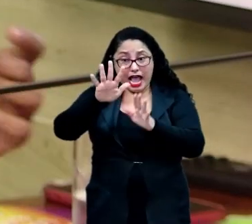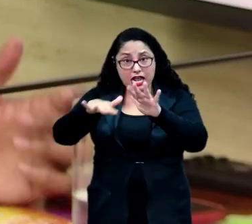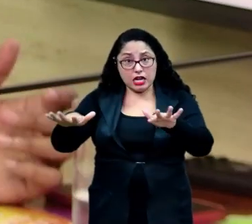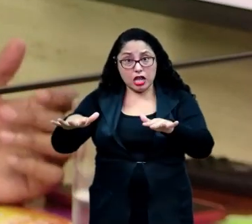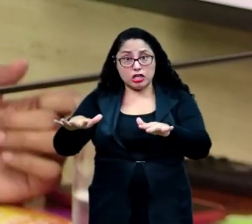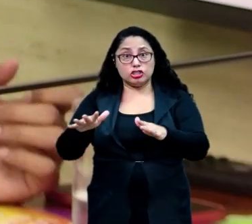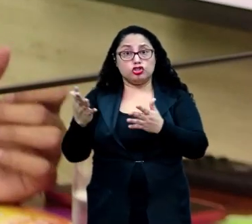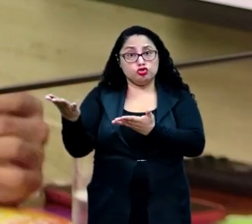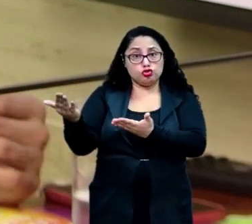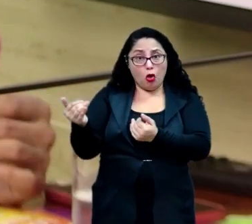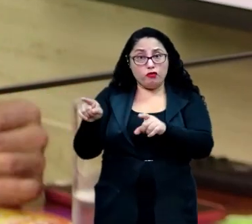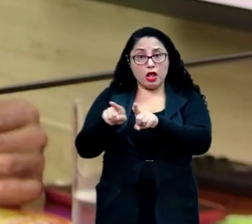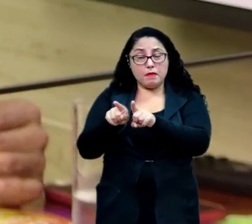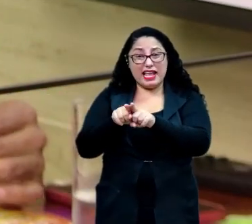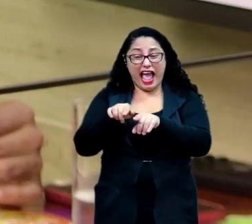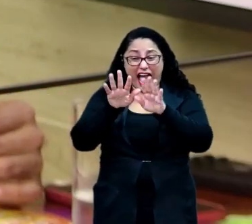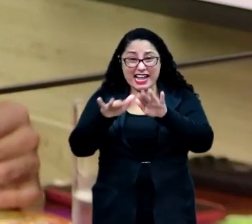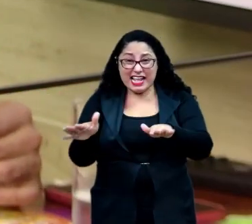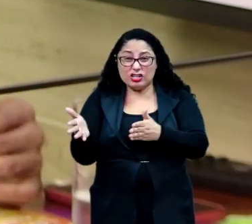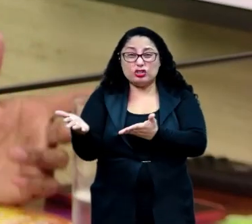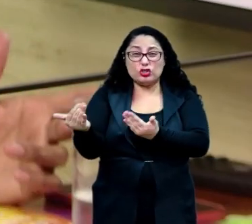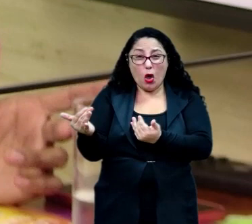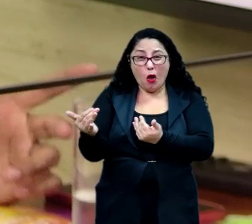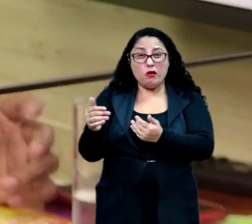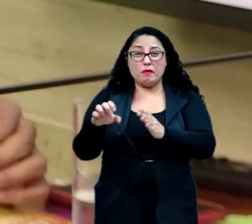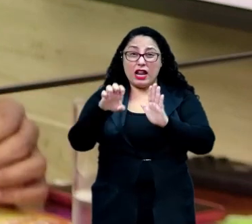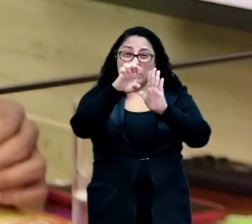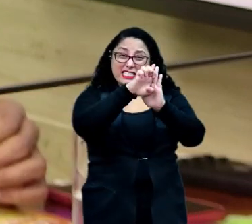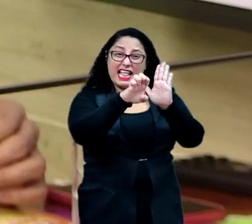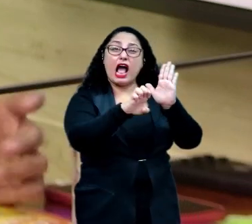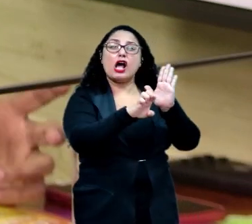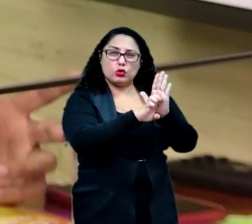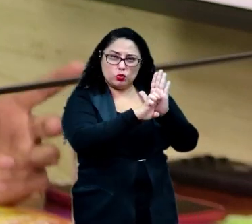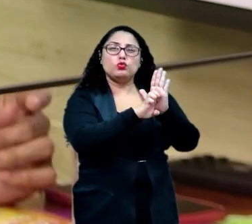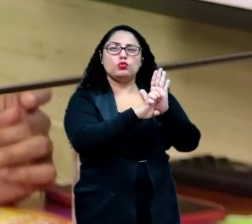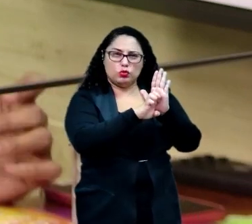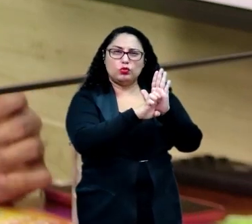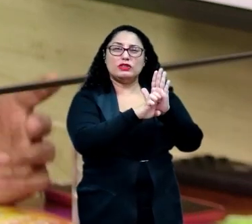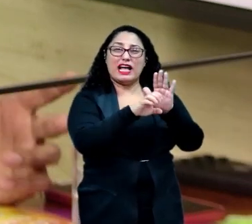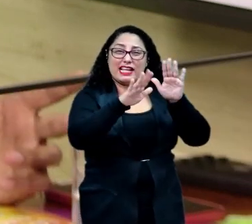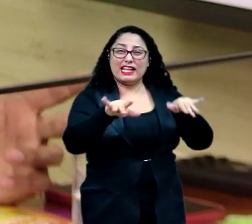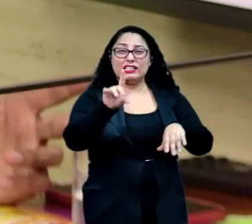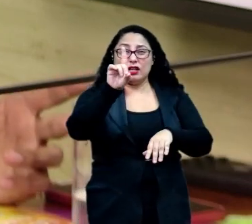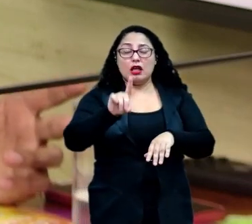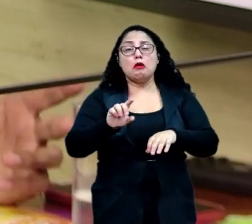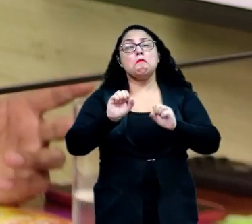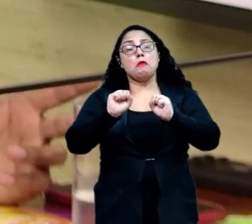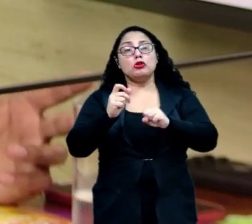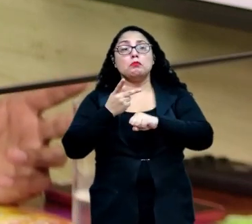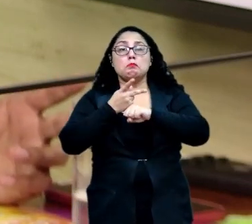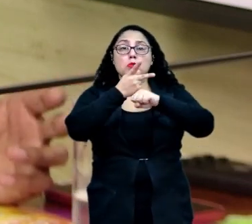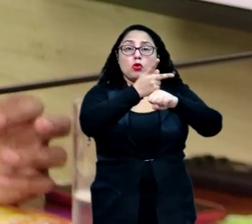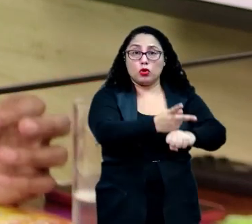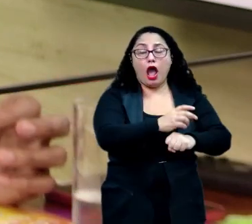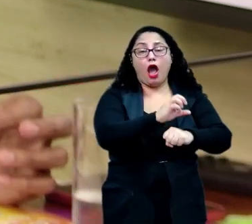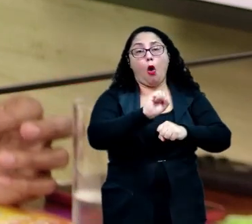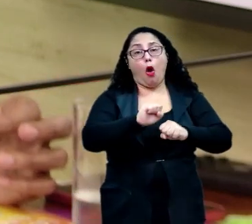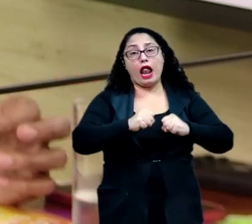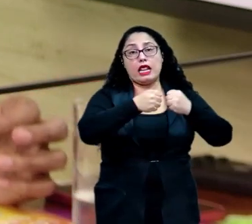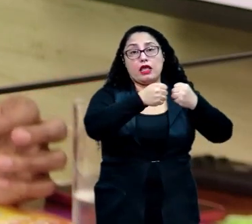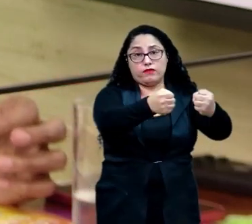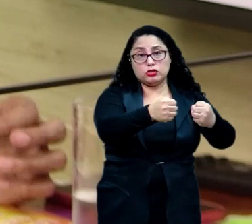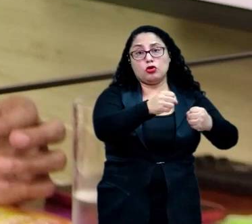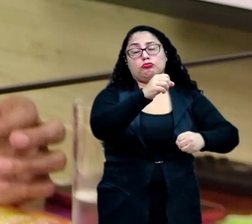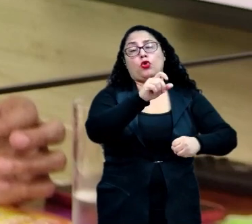criança ou adolescente, a criança ou adolescente, pelo estatuto da criança ou adolescente, tem direito de procurar ou a defensoria